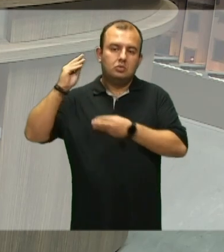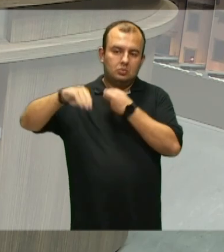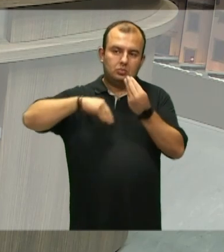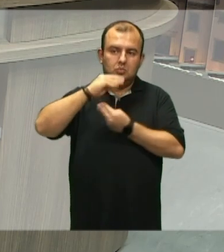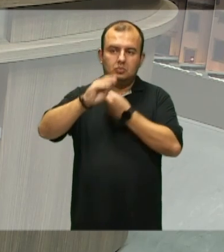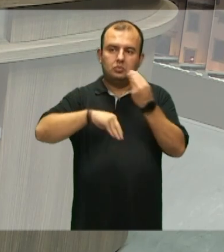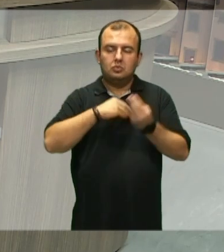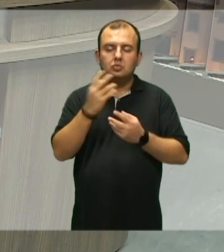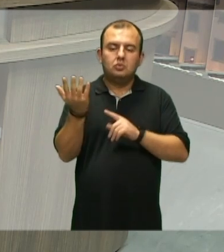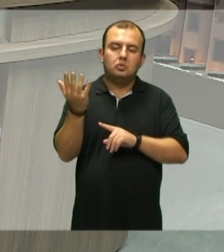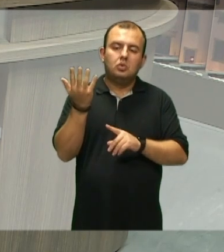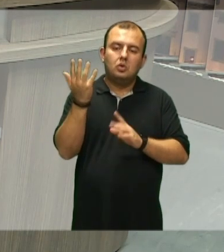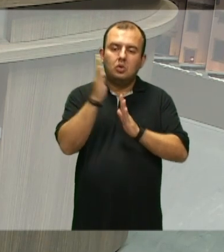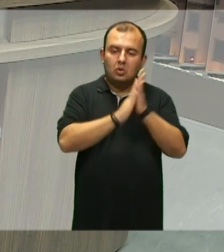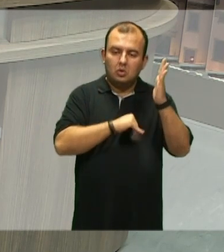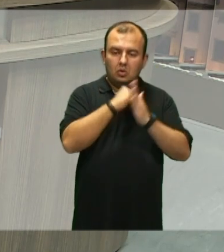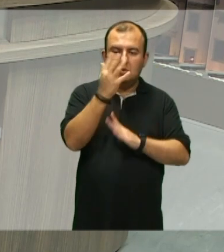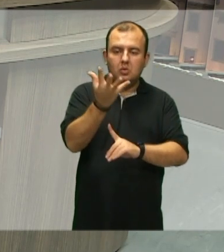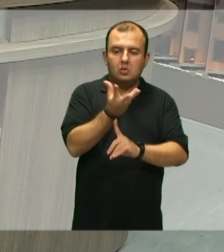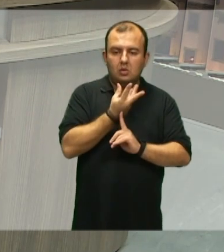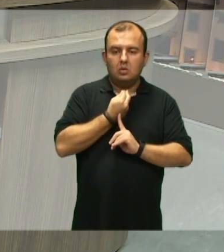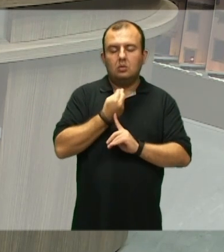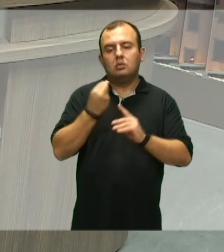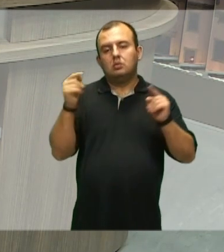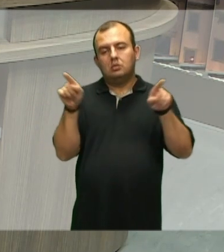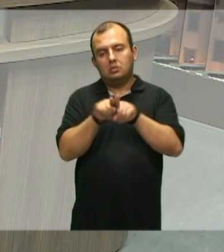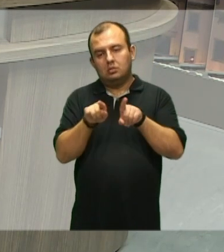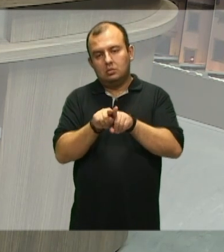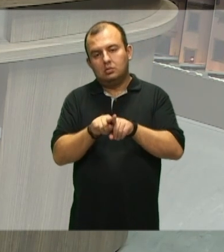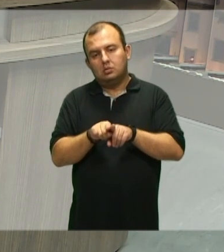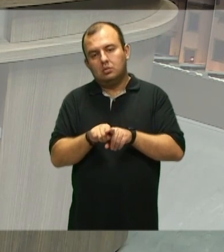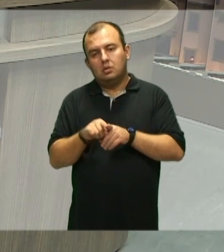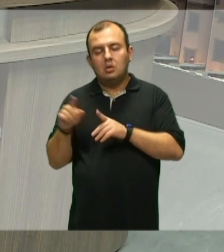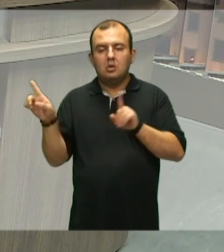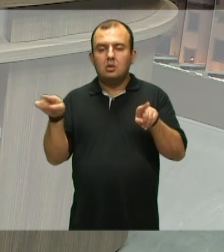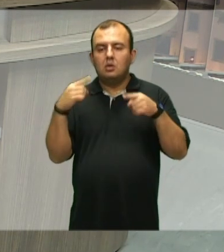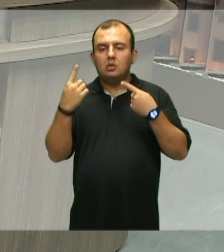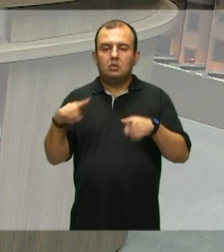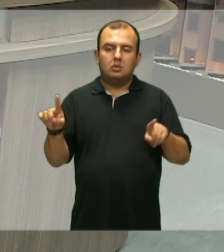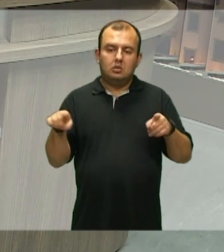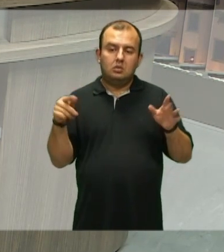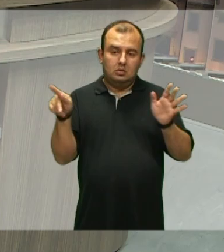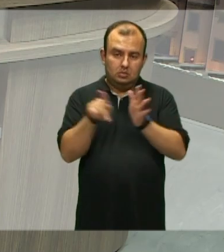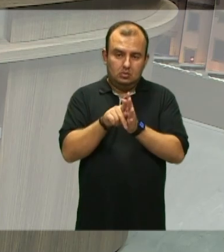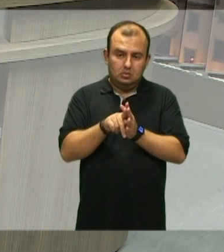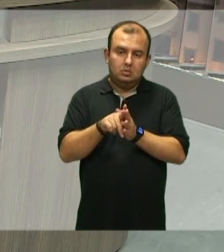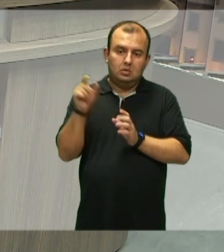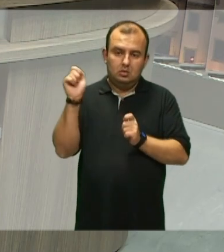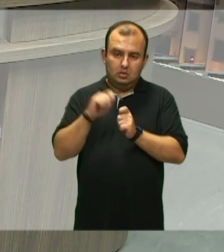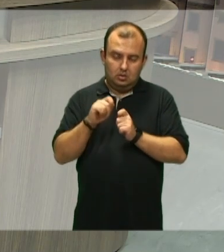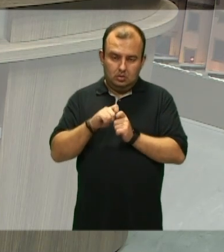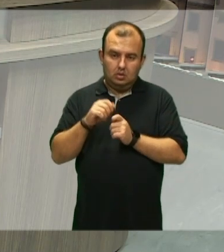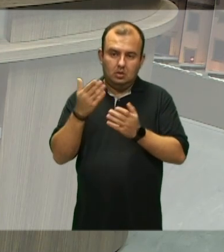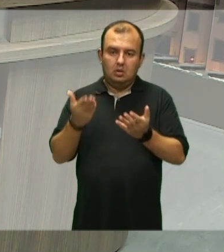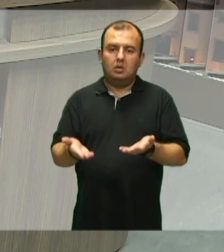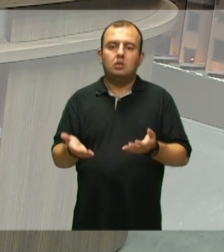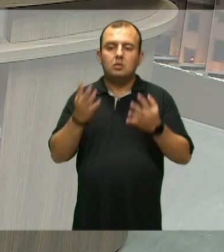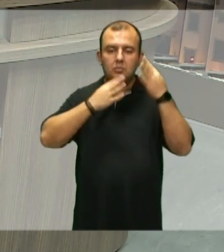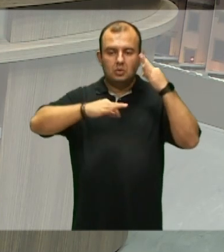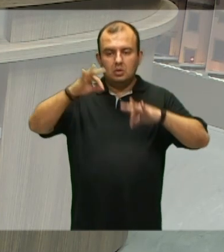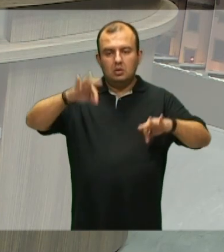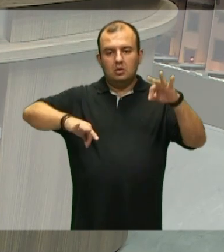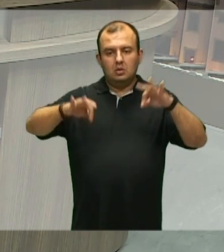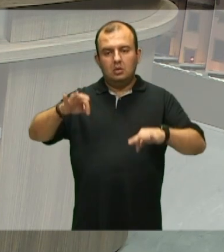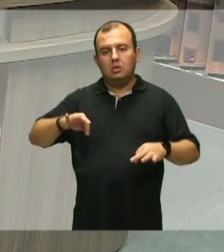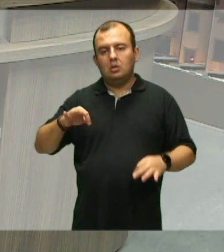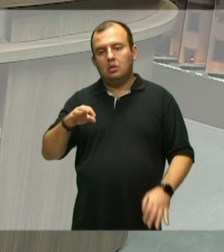com a obra, né? Isso é pontuado por uma trilha sonora própria, feita para a peça, que é da